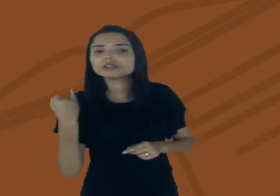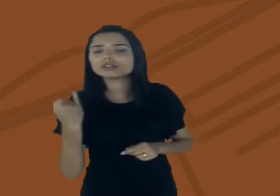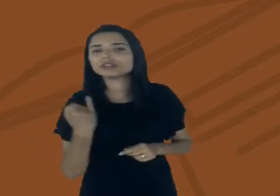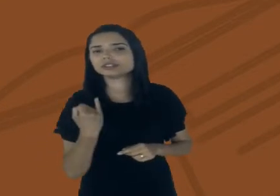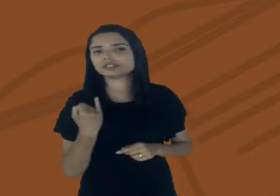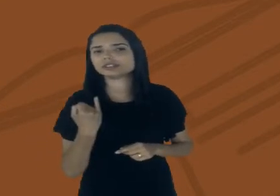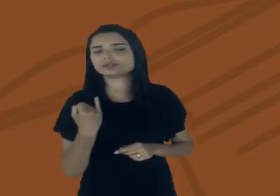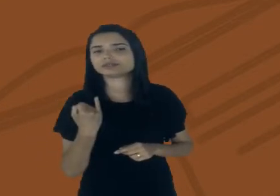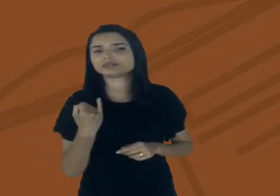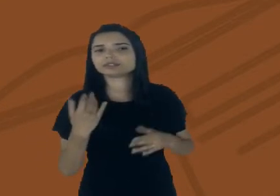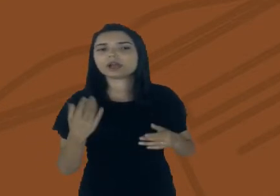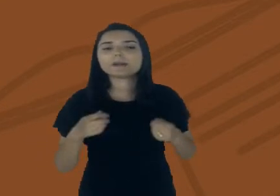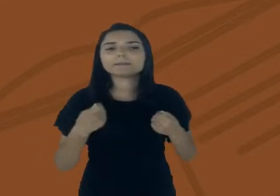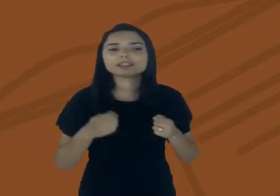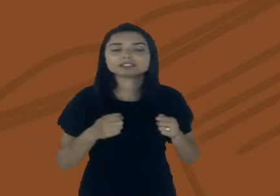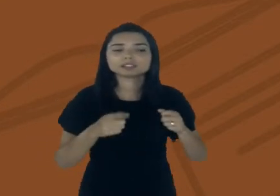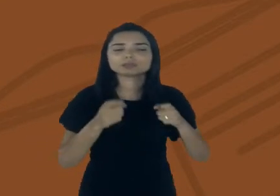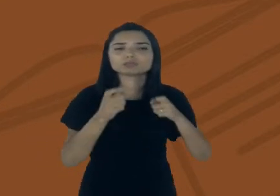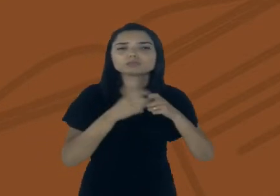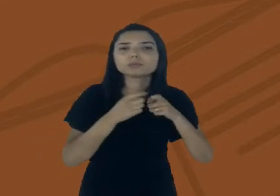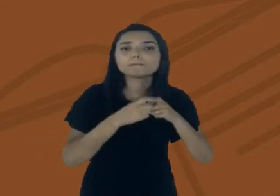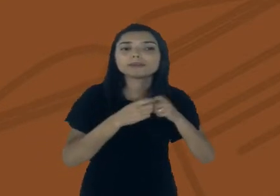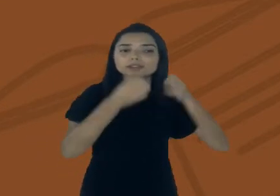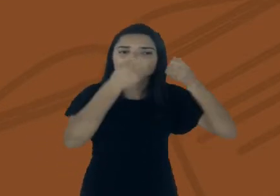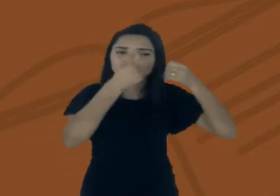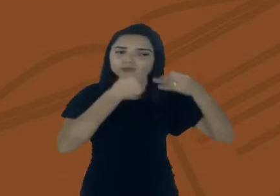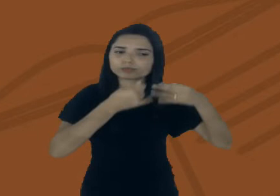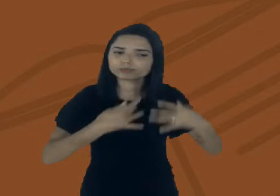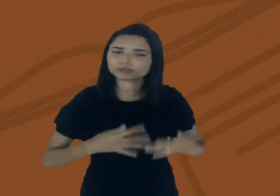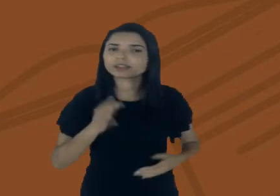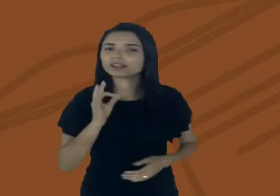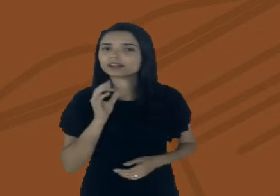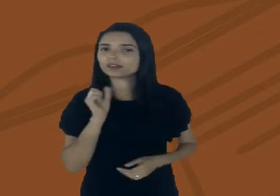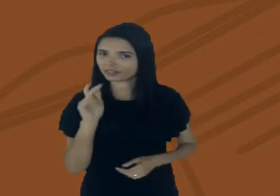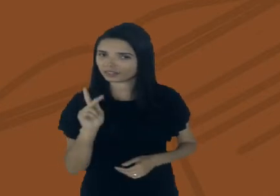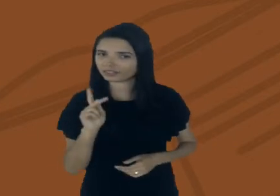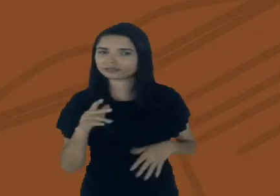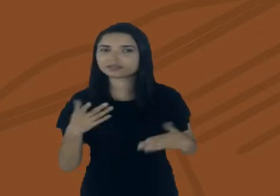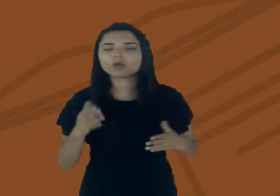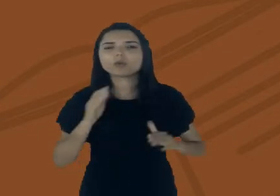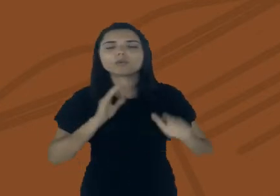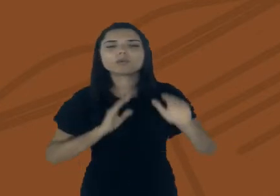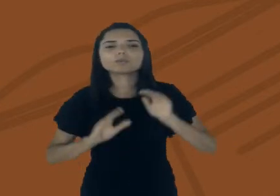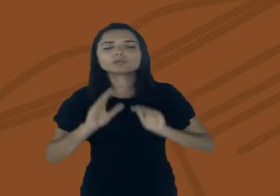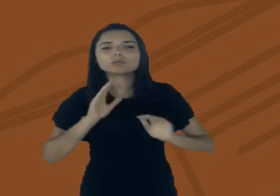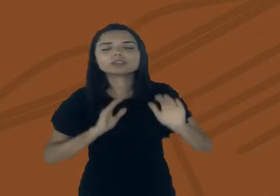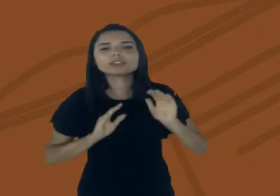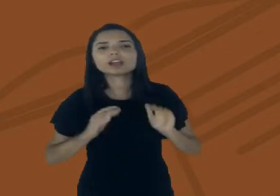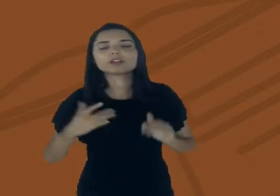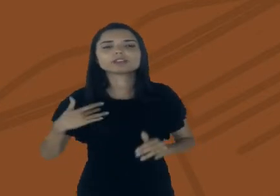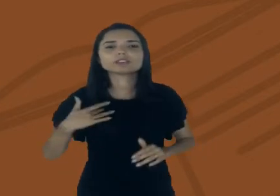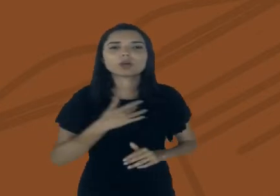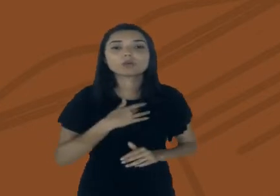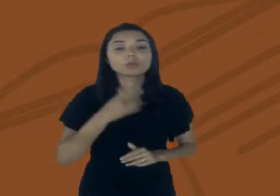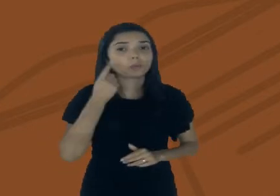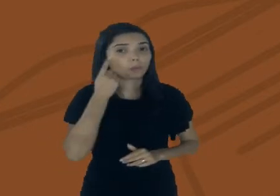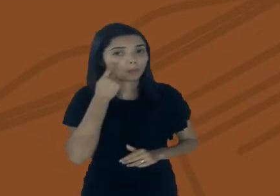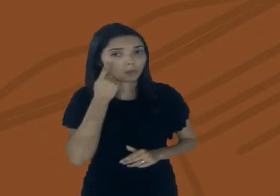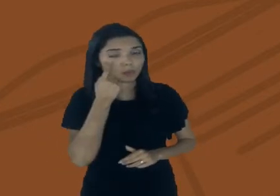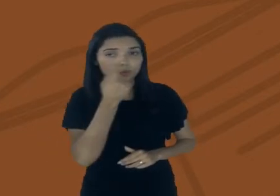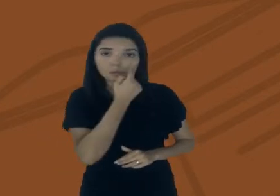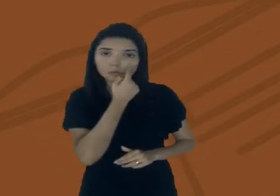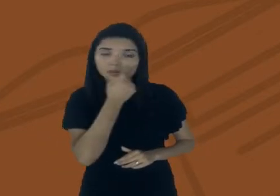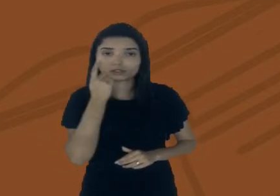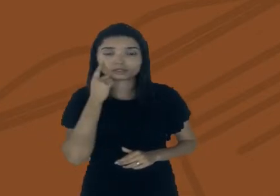para esse acompanhamento da pessoa que tem diabetes. Cuide de sua saúde oftalmológica, porque as pessoas que